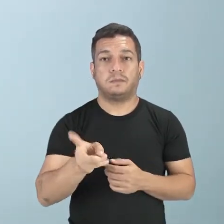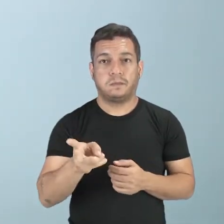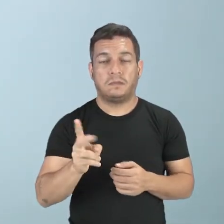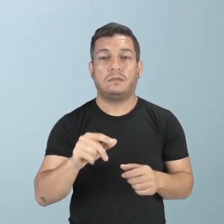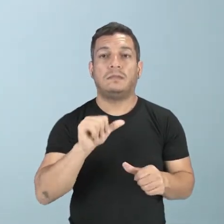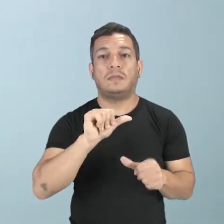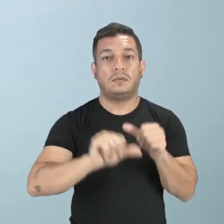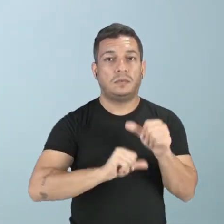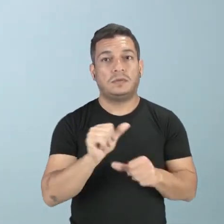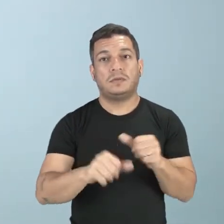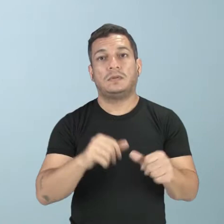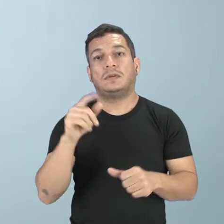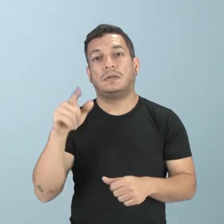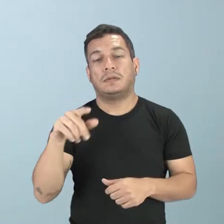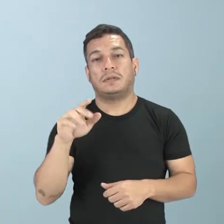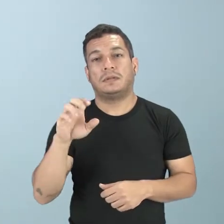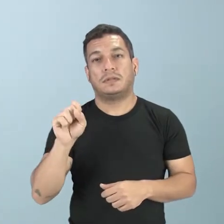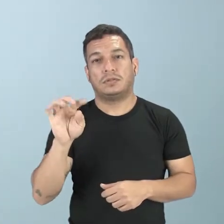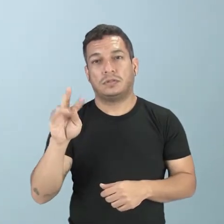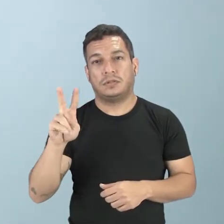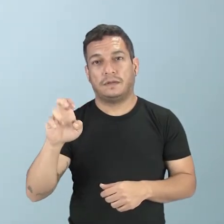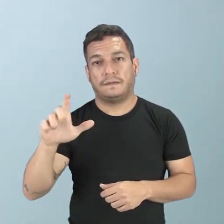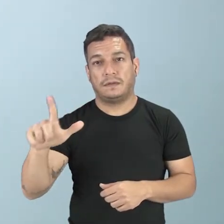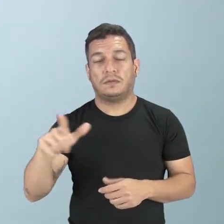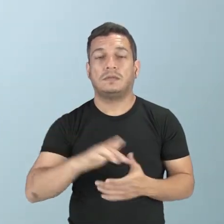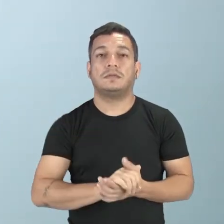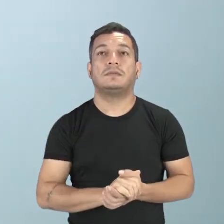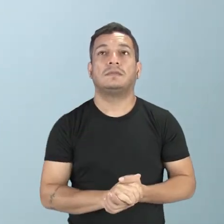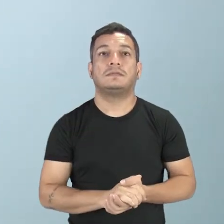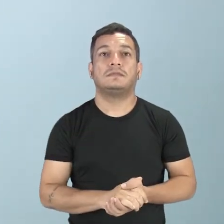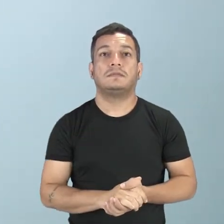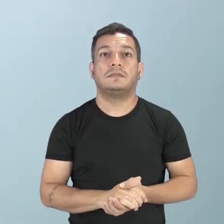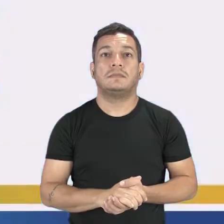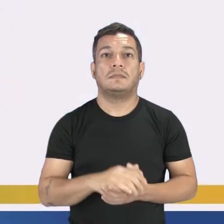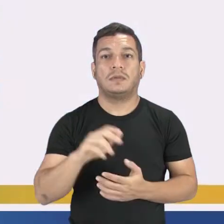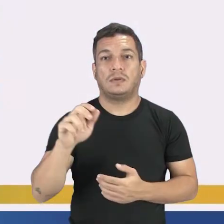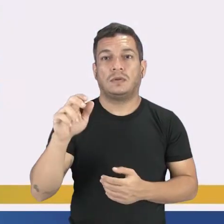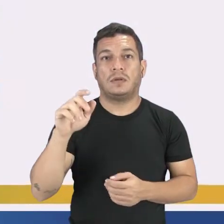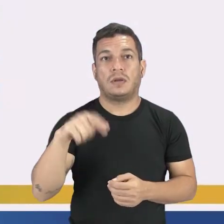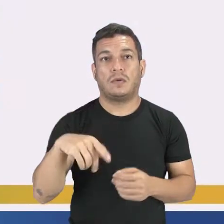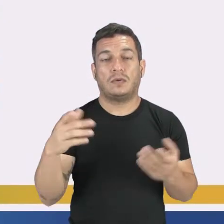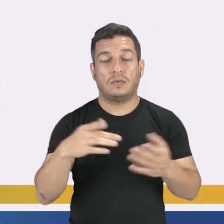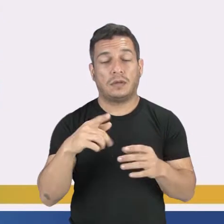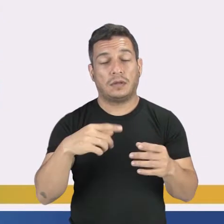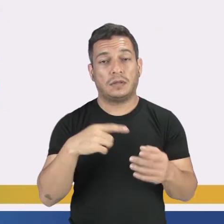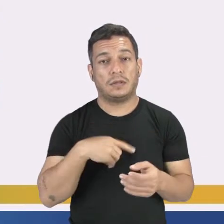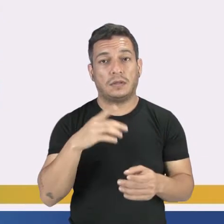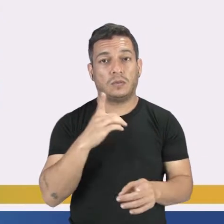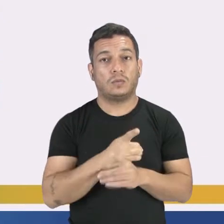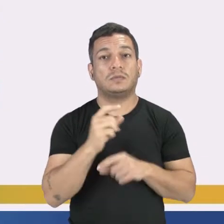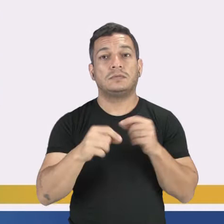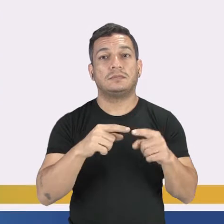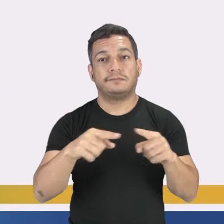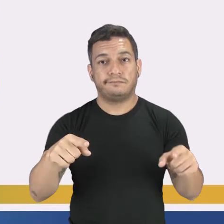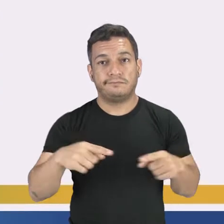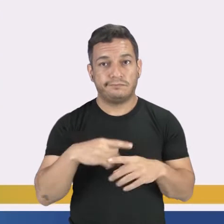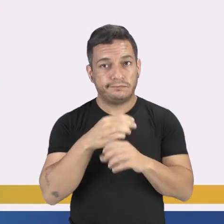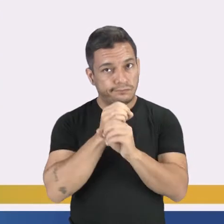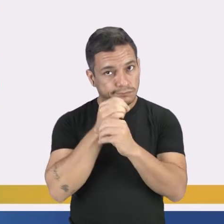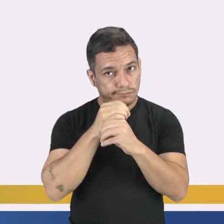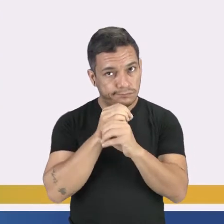instável para um elemento posterior estável. Os elementos radioativos artificiais, obtido